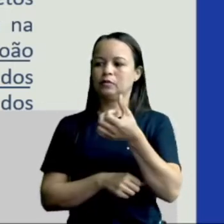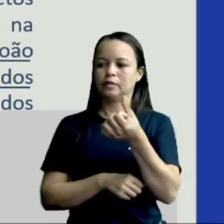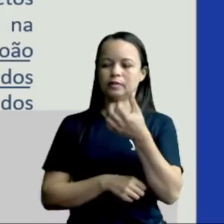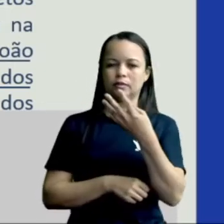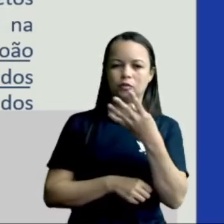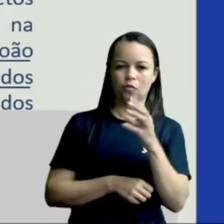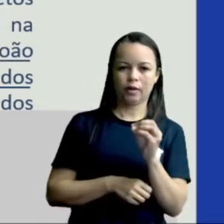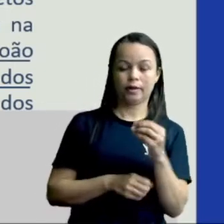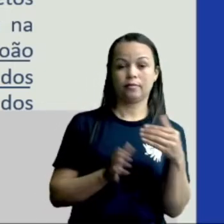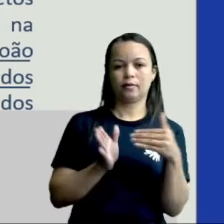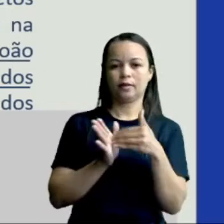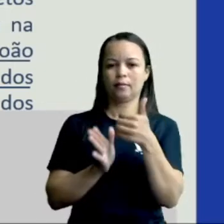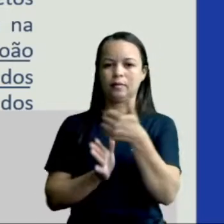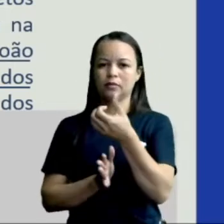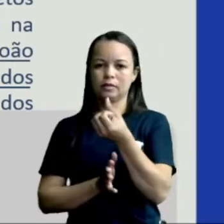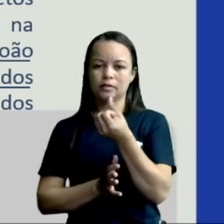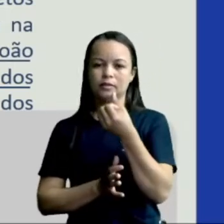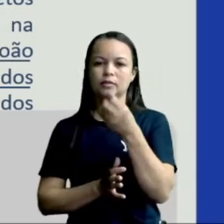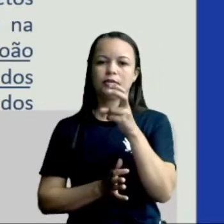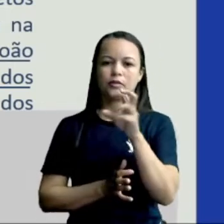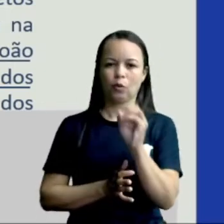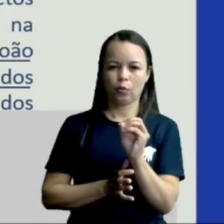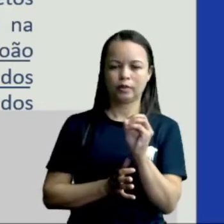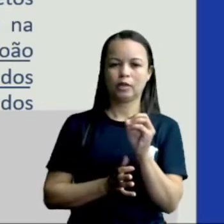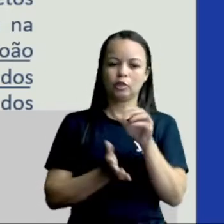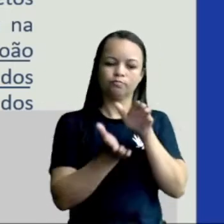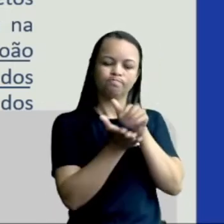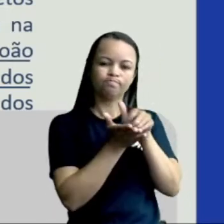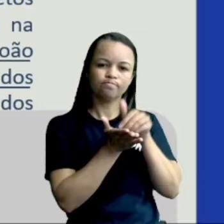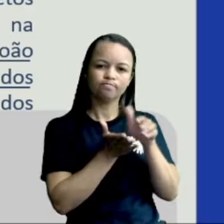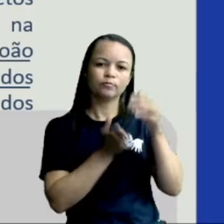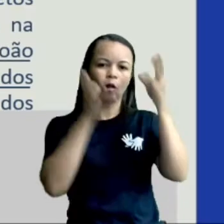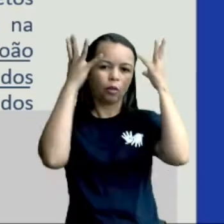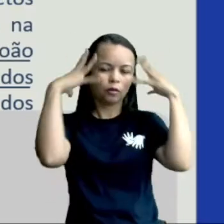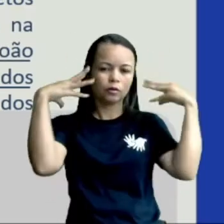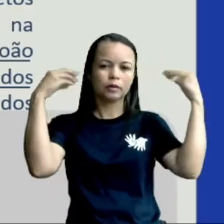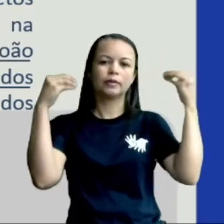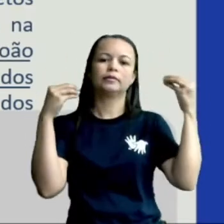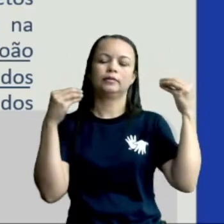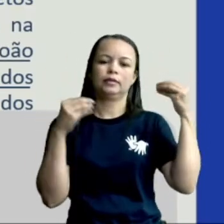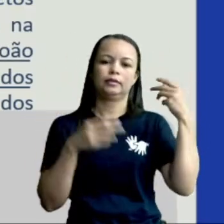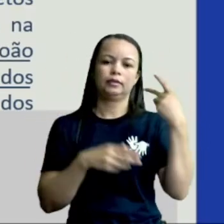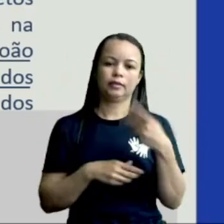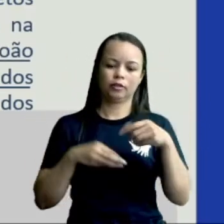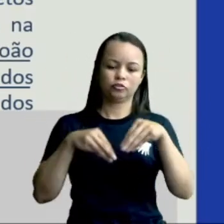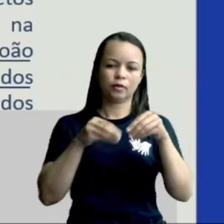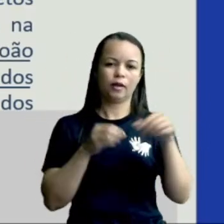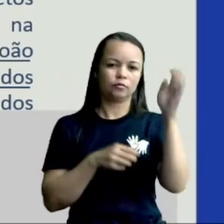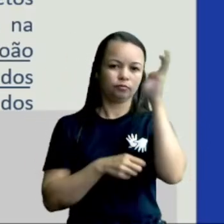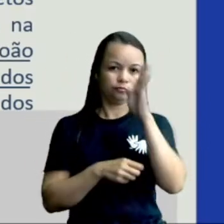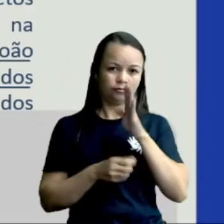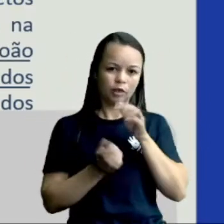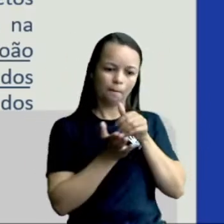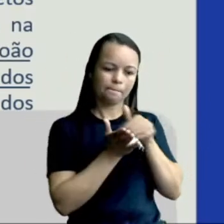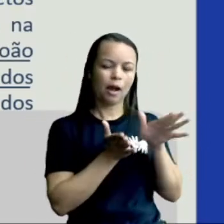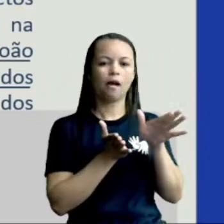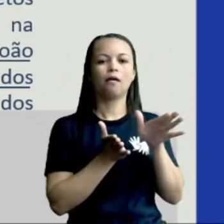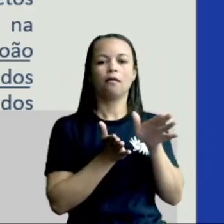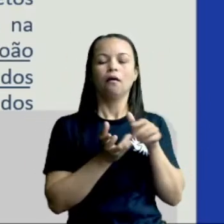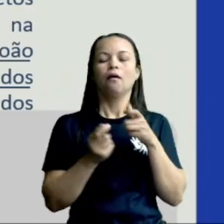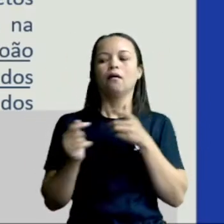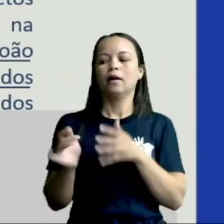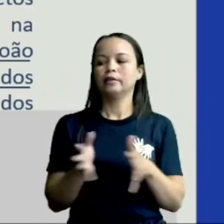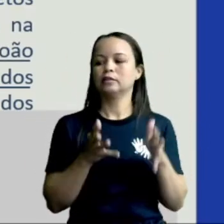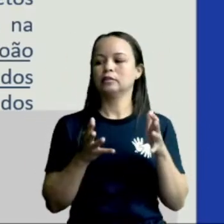e 1650, resultando na expulsão dos holandeses das terras brasileiras. A denominada Insurreição